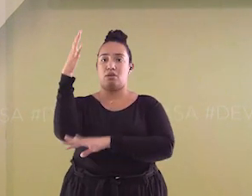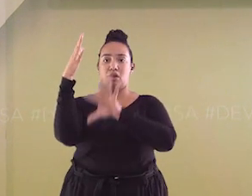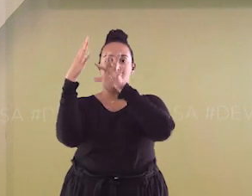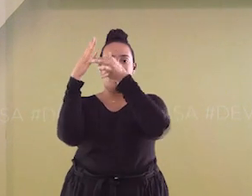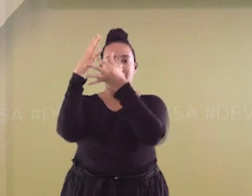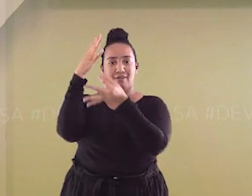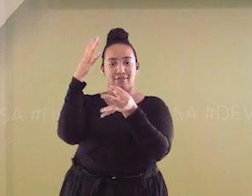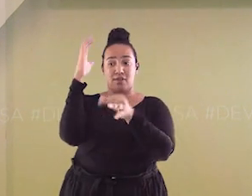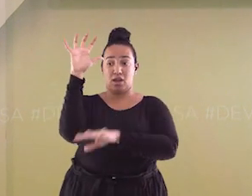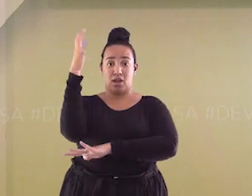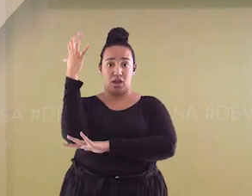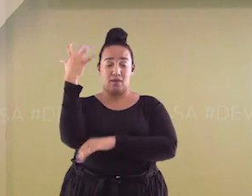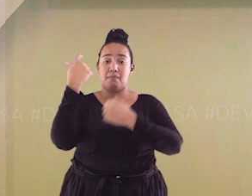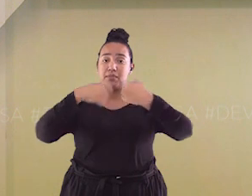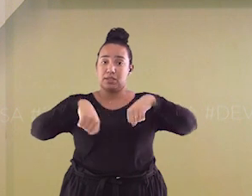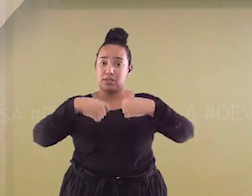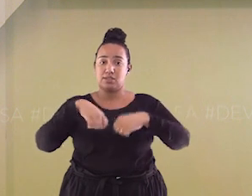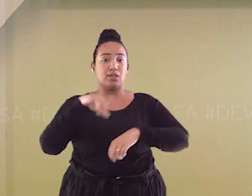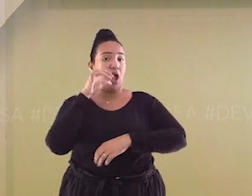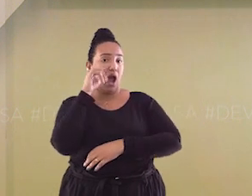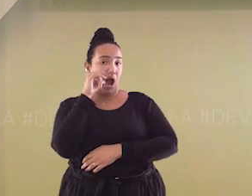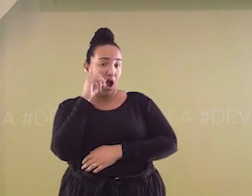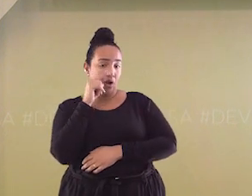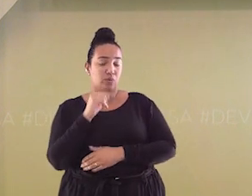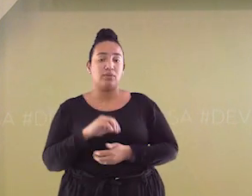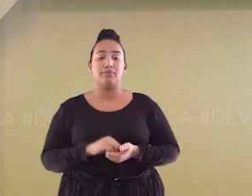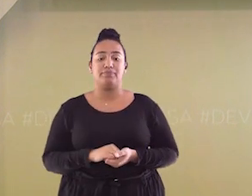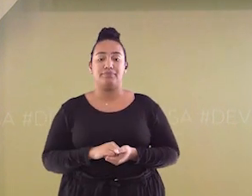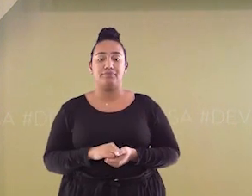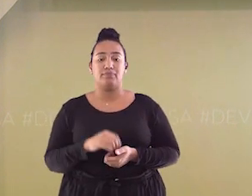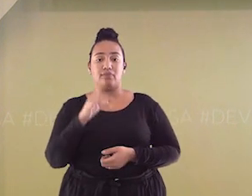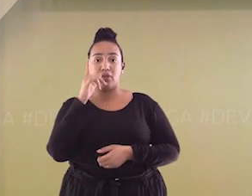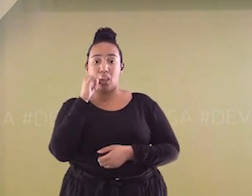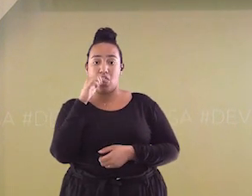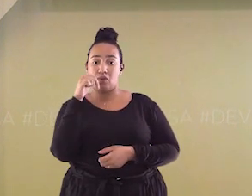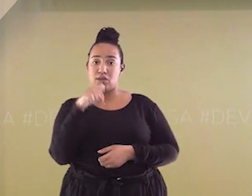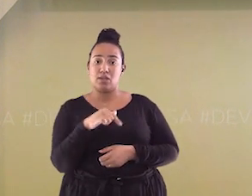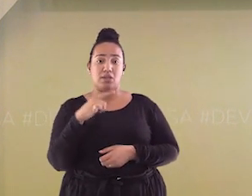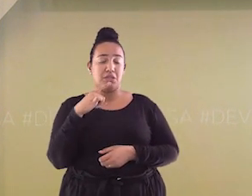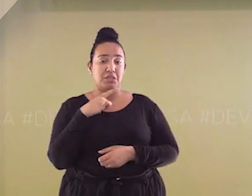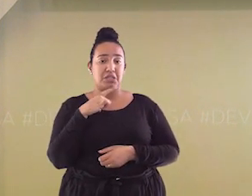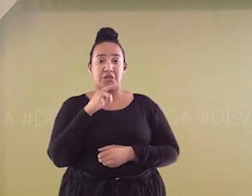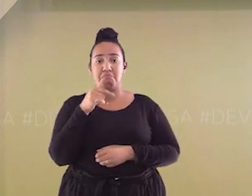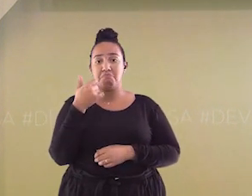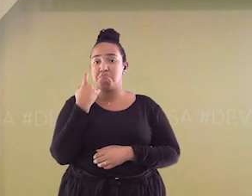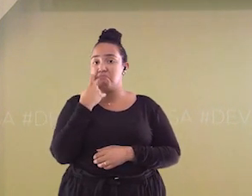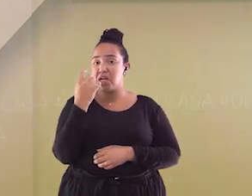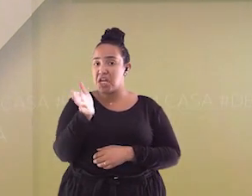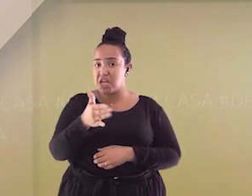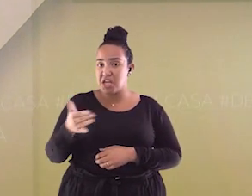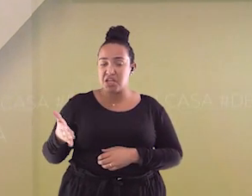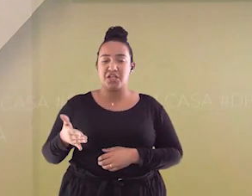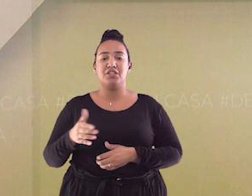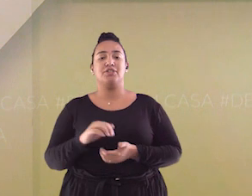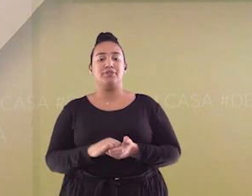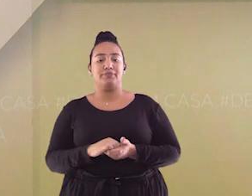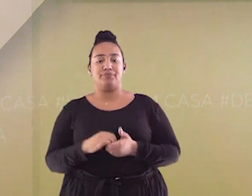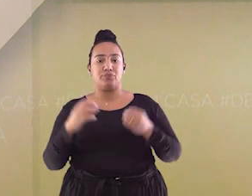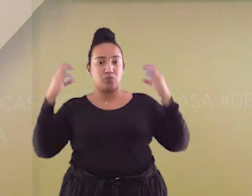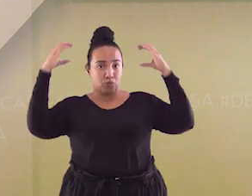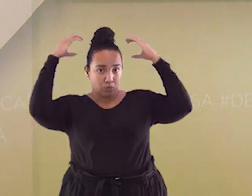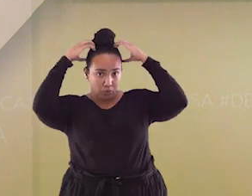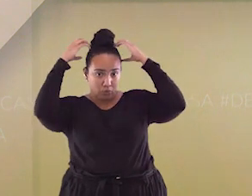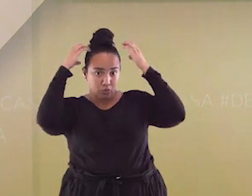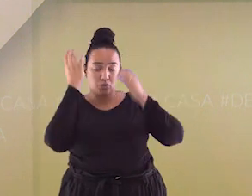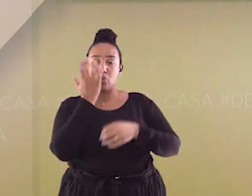As árvores precisam da água para sobreviver. Na água vivem vários seres, como os peixes, por exemplo. Os ursos comem